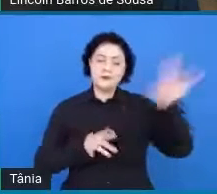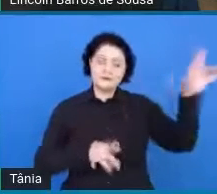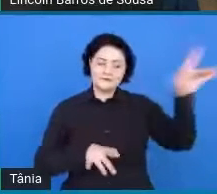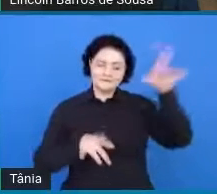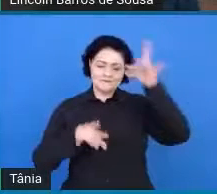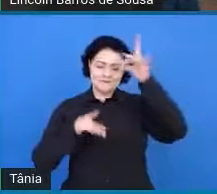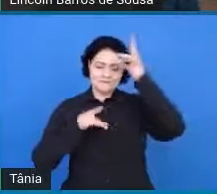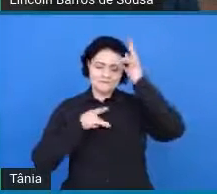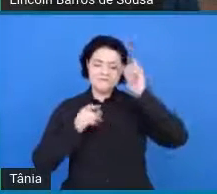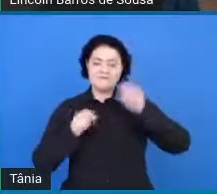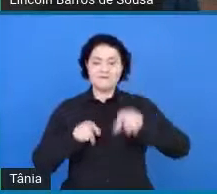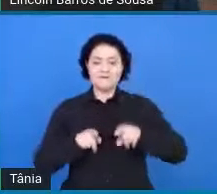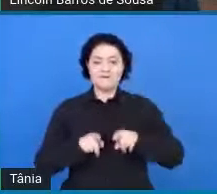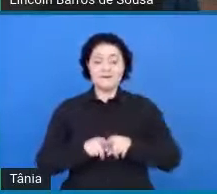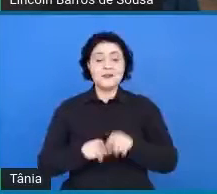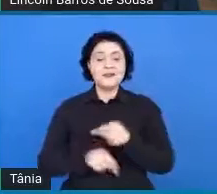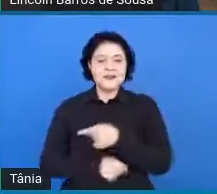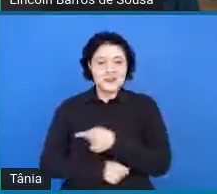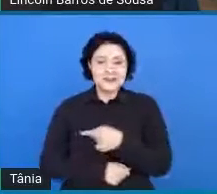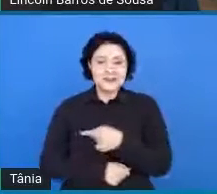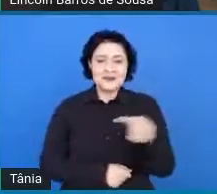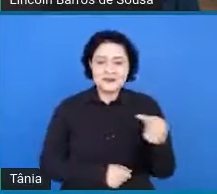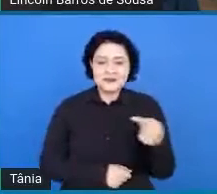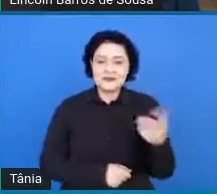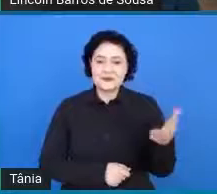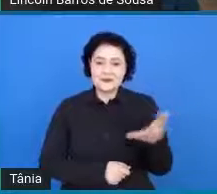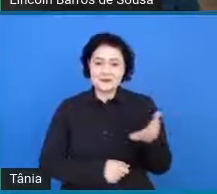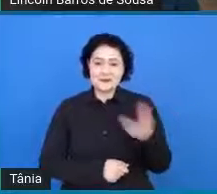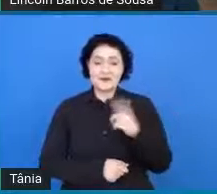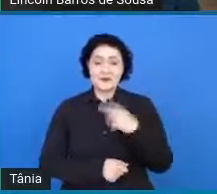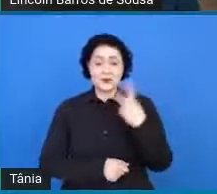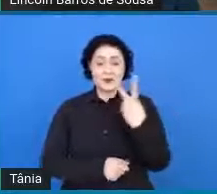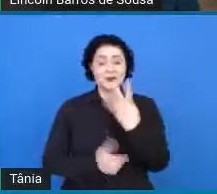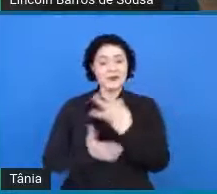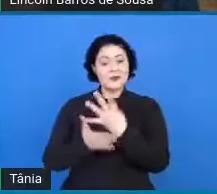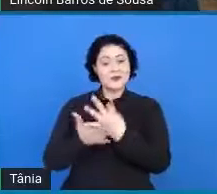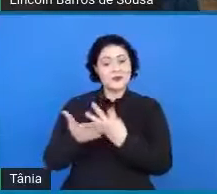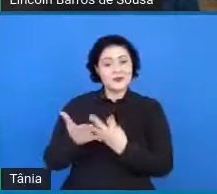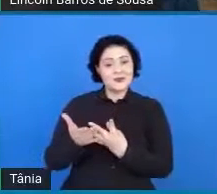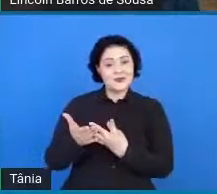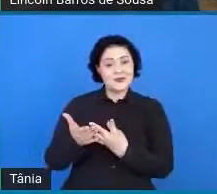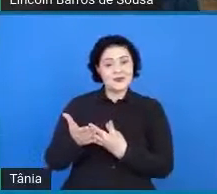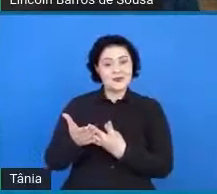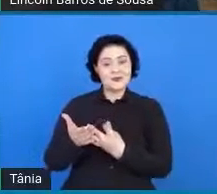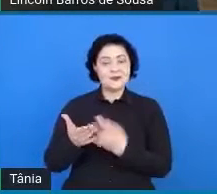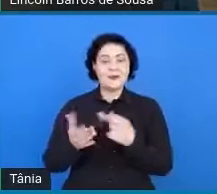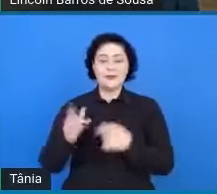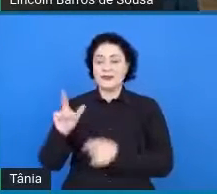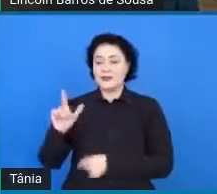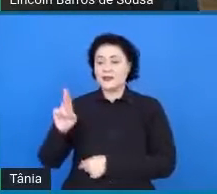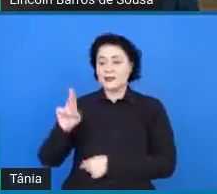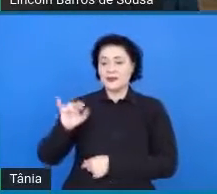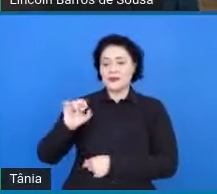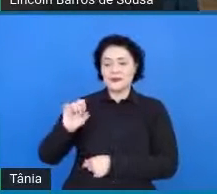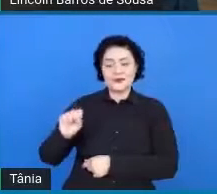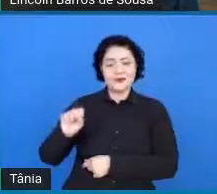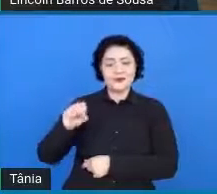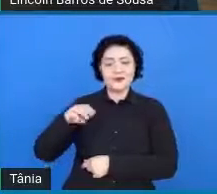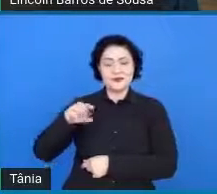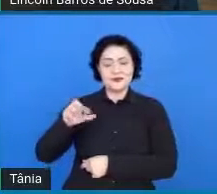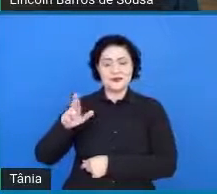nesta semana recebemos dois textos de um dos nossos redatores Luiz Maurício Rezende